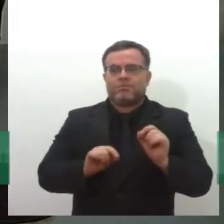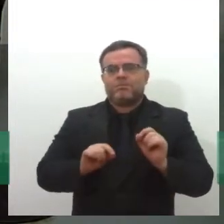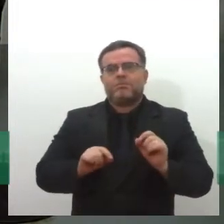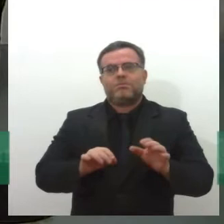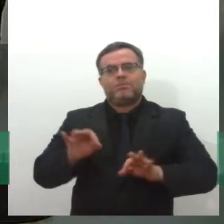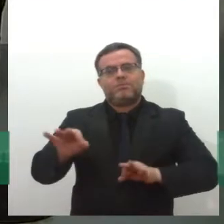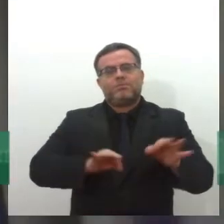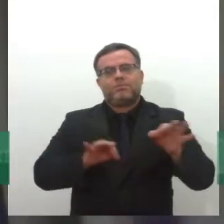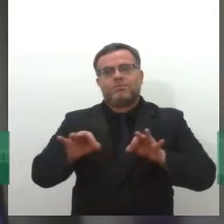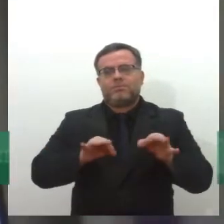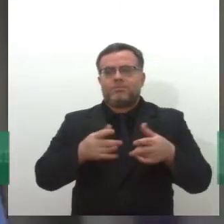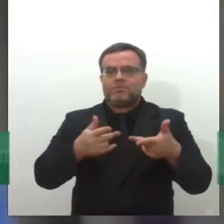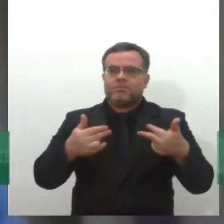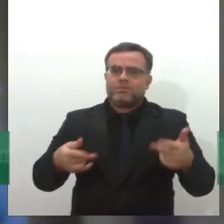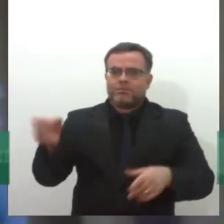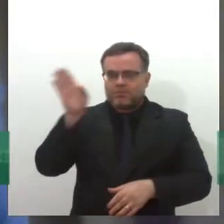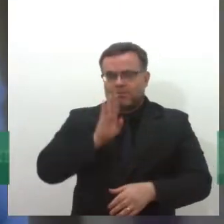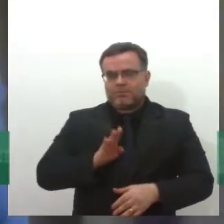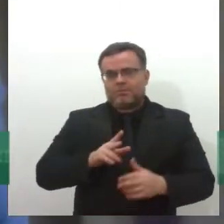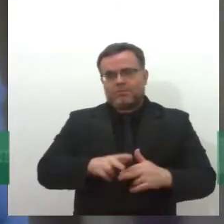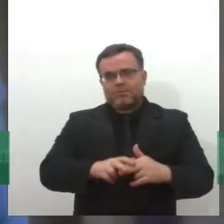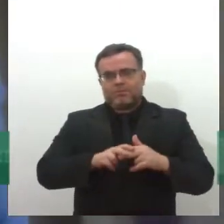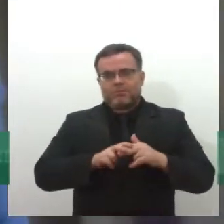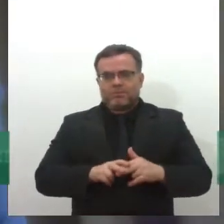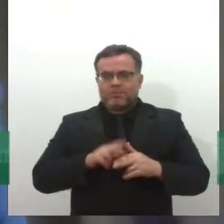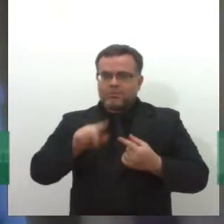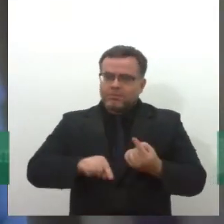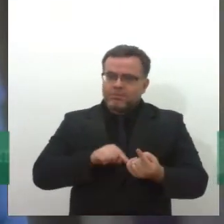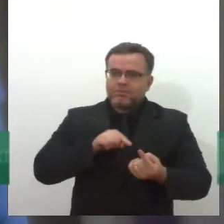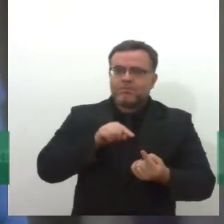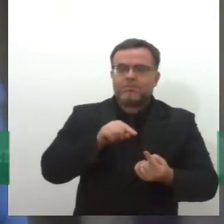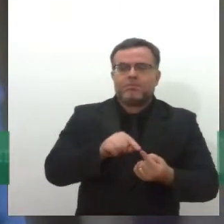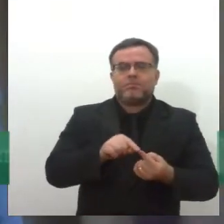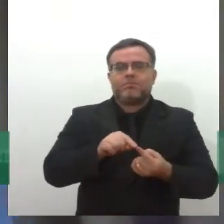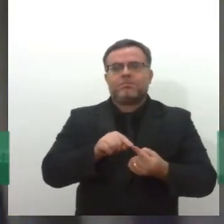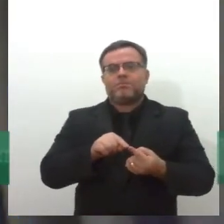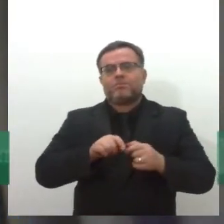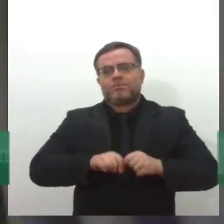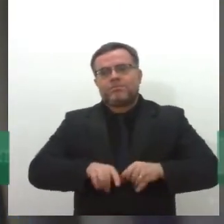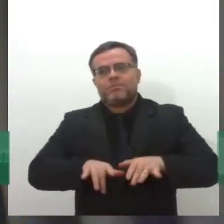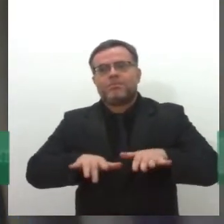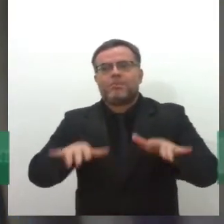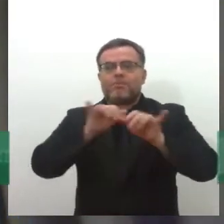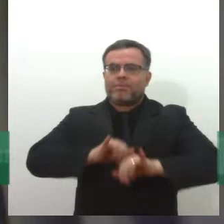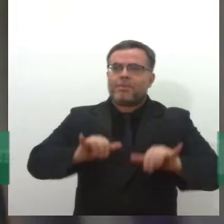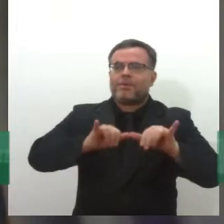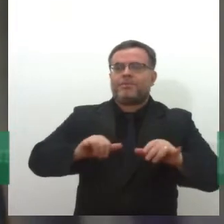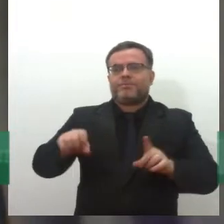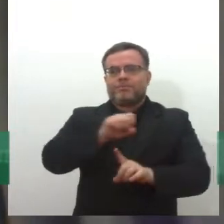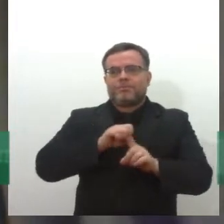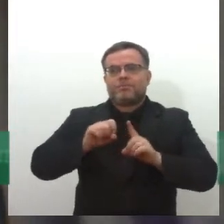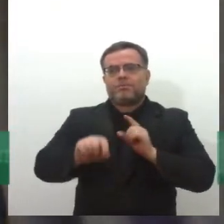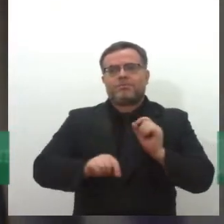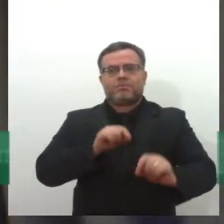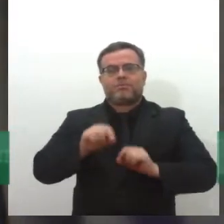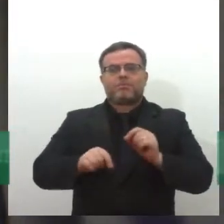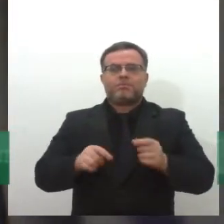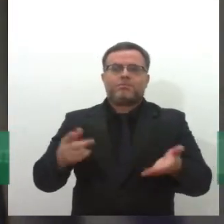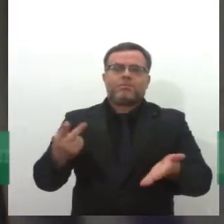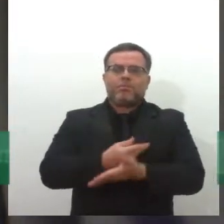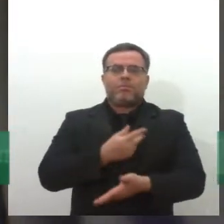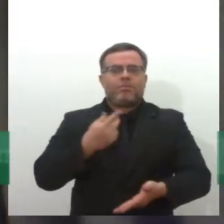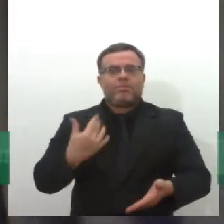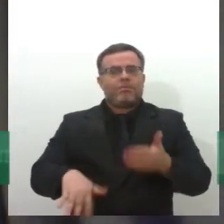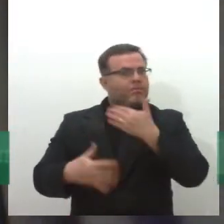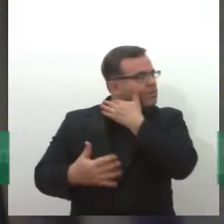o setor de combustíveis no Brasil. Então, o foco dele na imprensa, nos debates da sociedade, tem sido essa questão do fundo, que na verdade não é